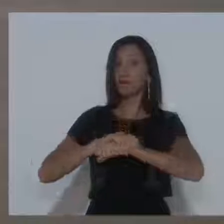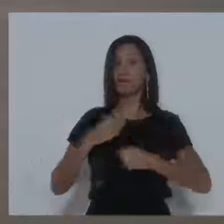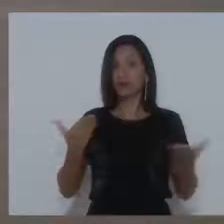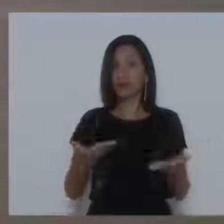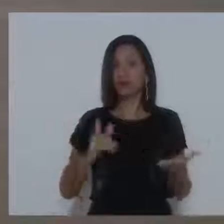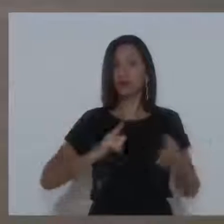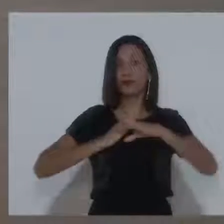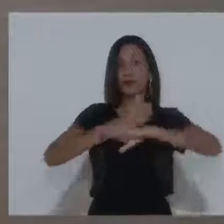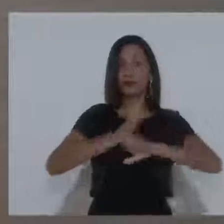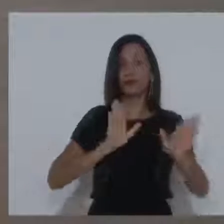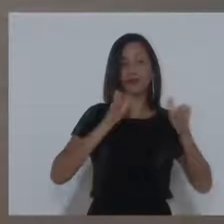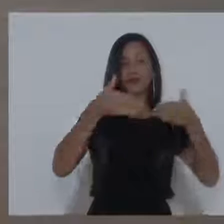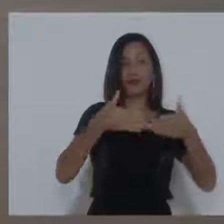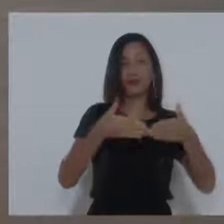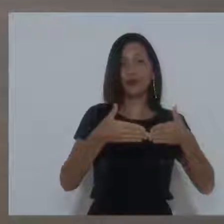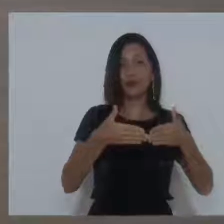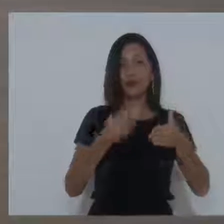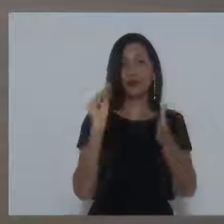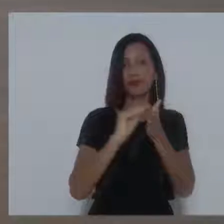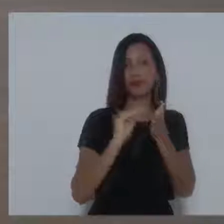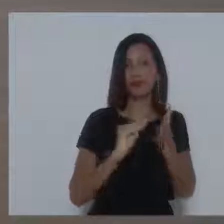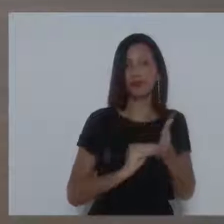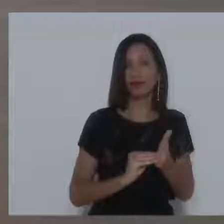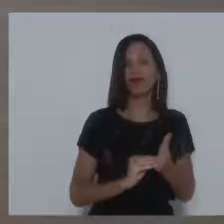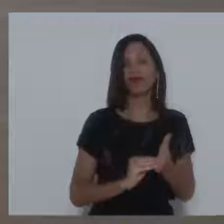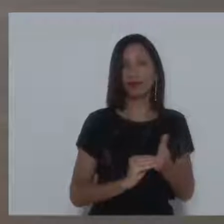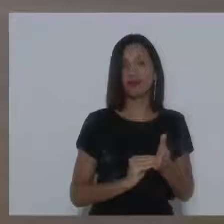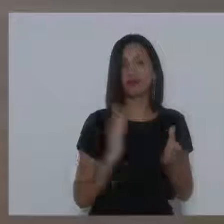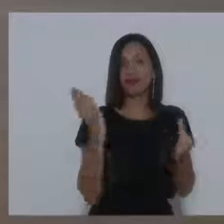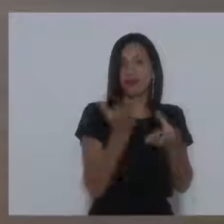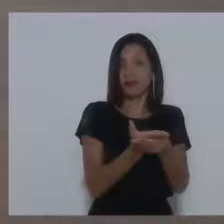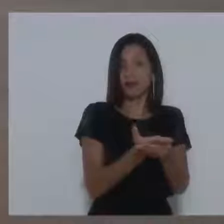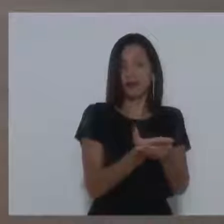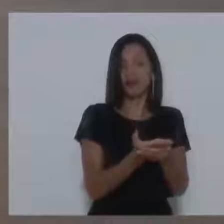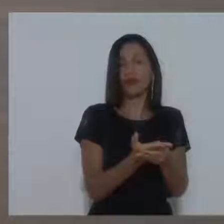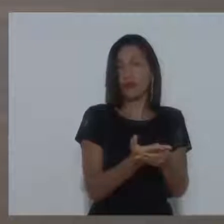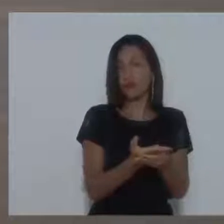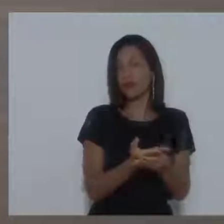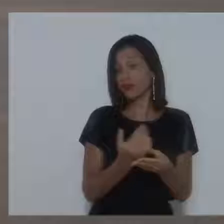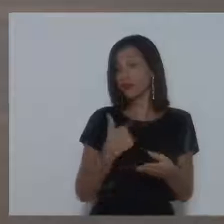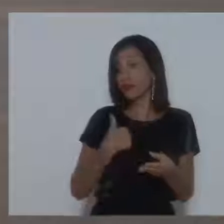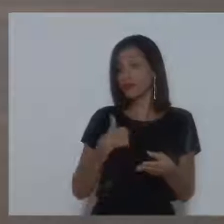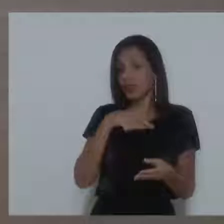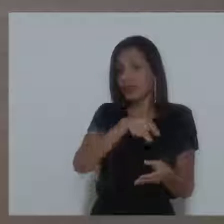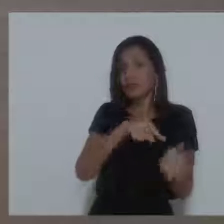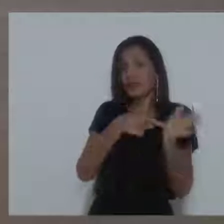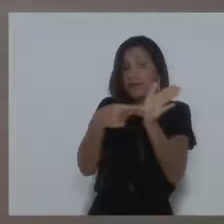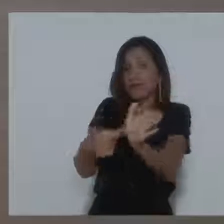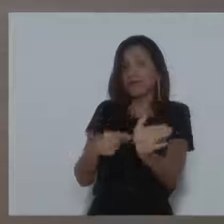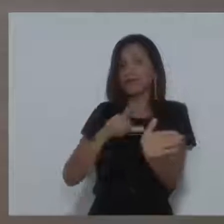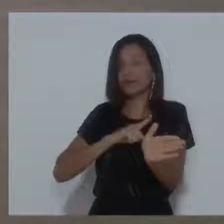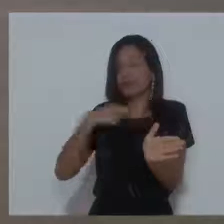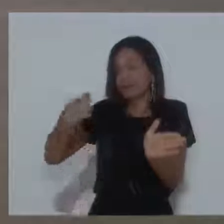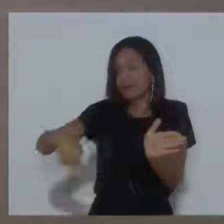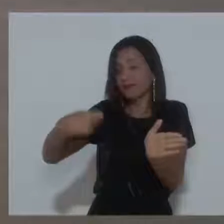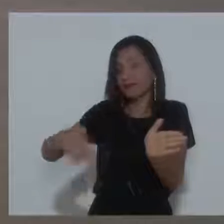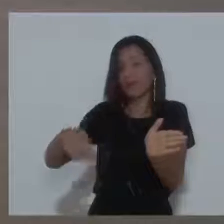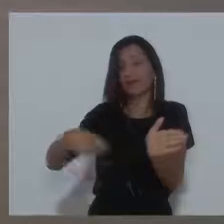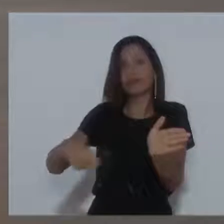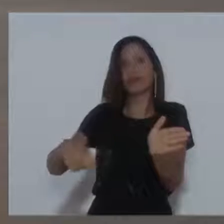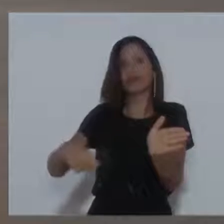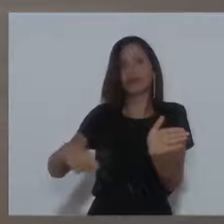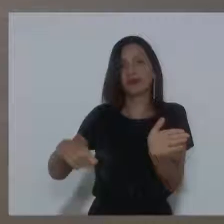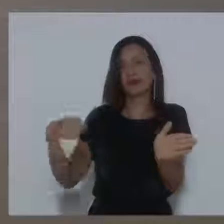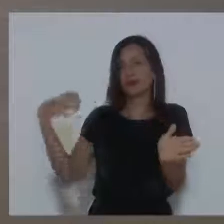processo, e ele falando, né, o próprio PM falando dessa necessidade que nós temos em trocar